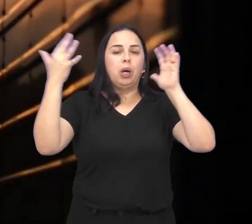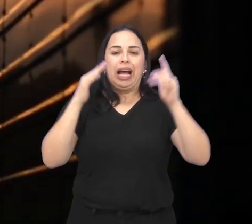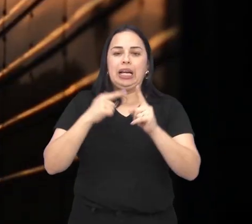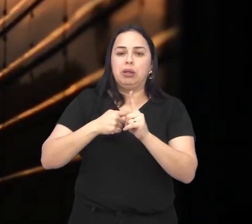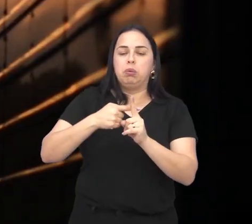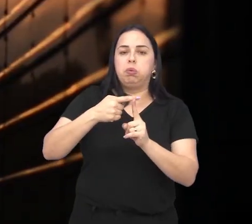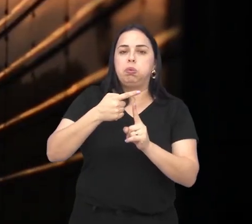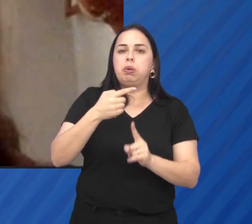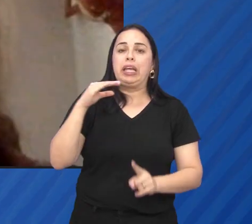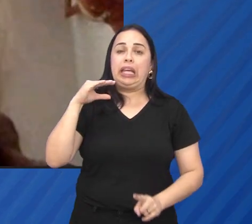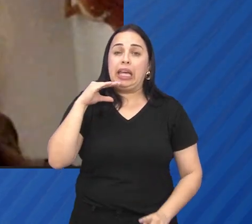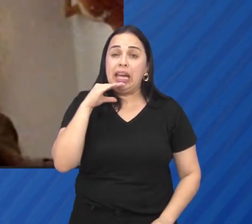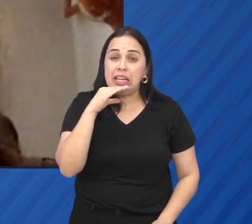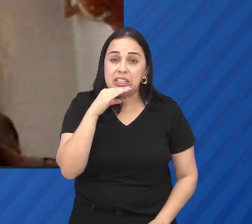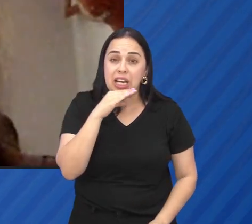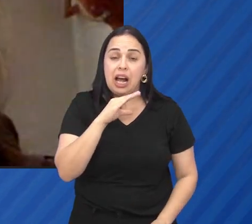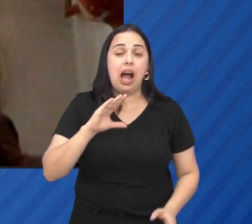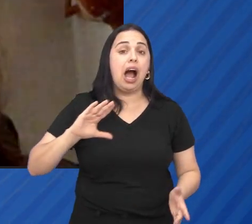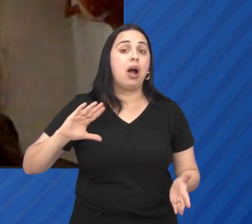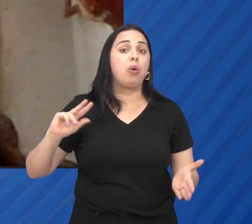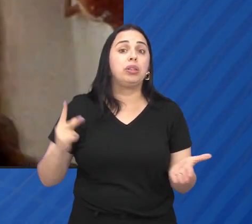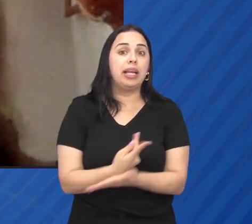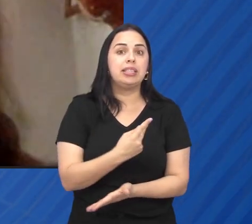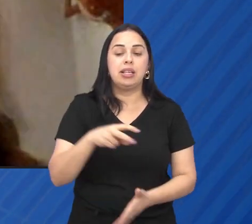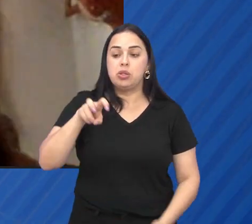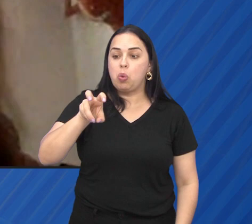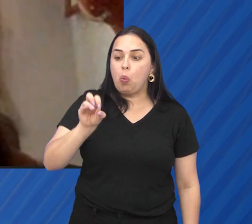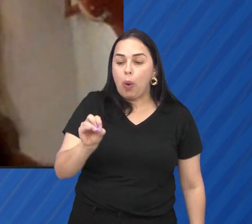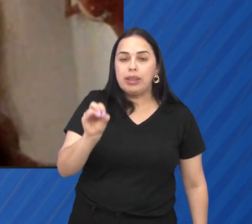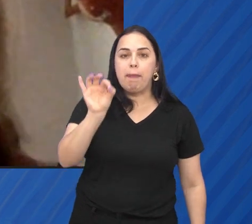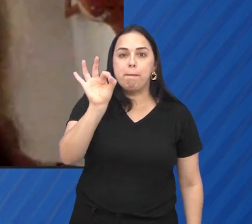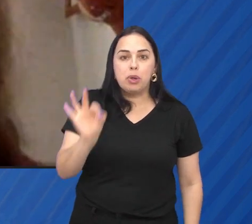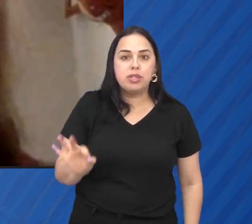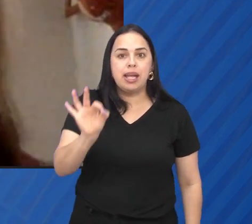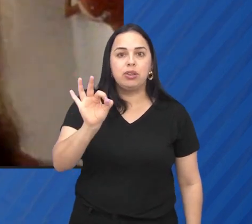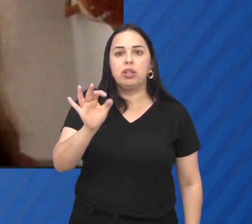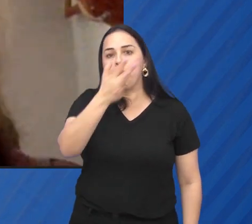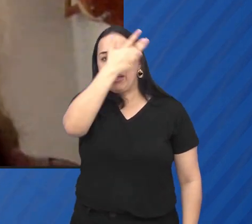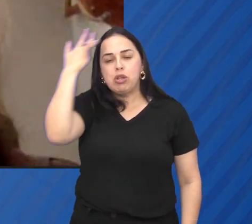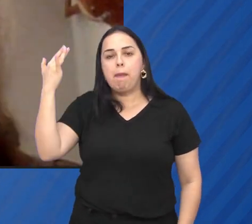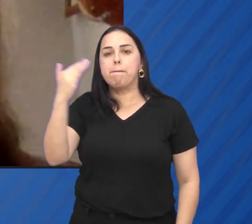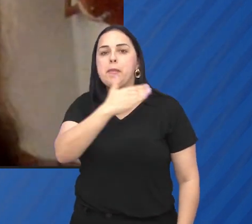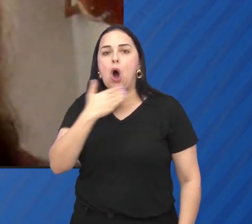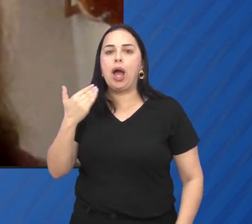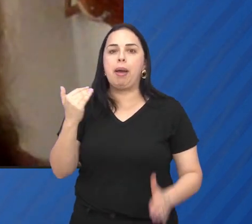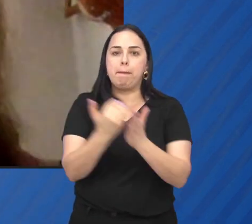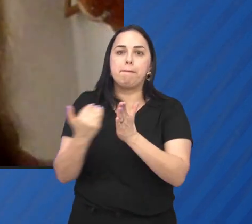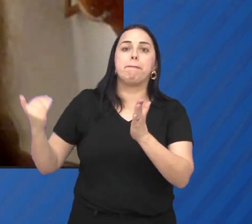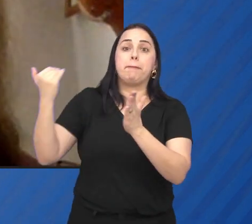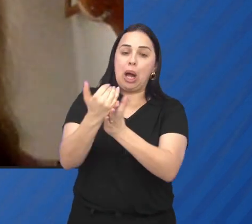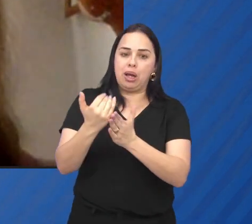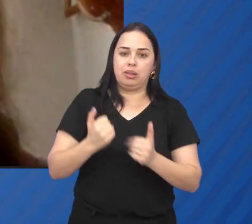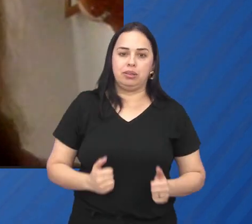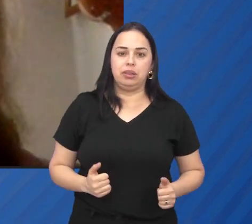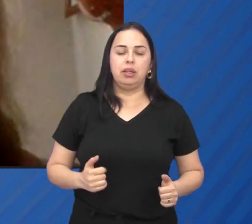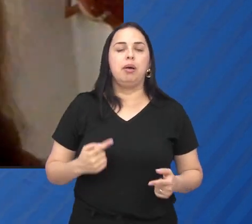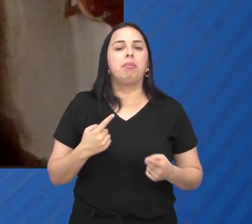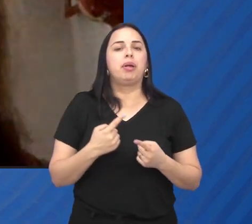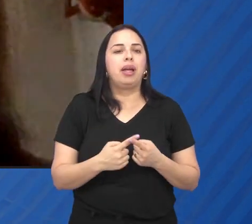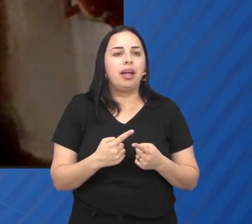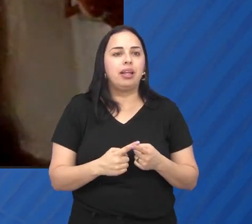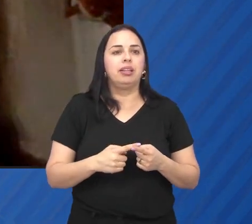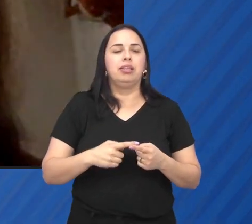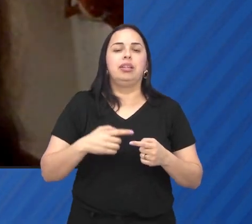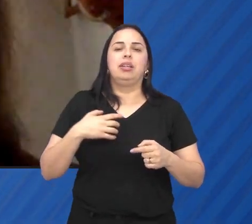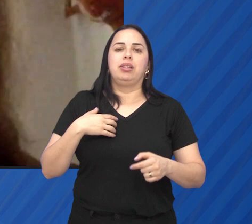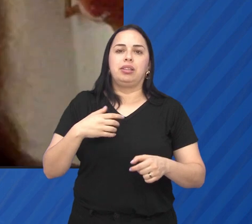dias mais quentes há um aumento de 50% no número de mortes no estado. No caso do calor, você tem um